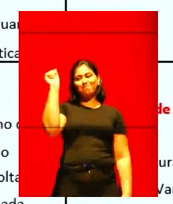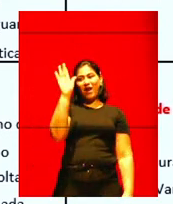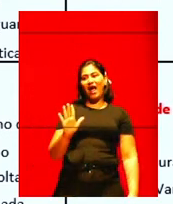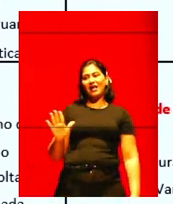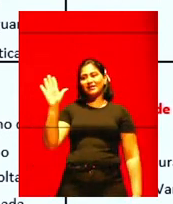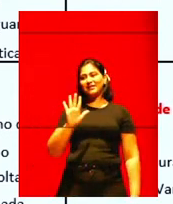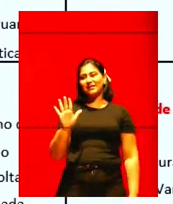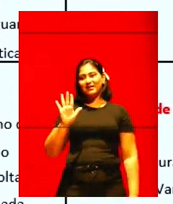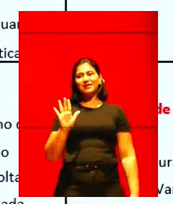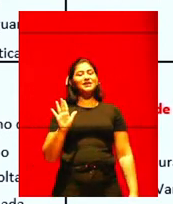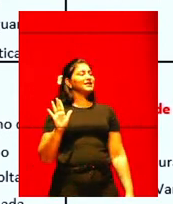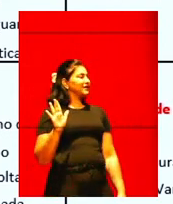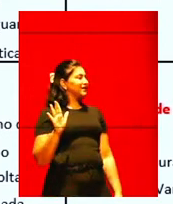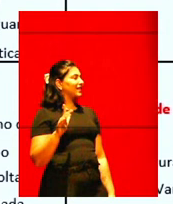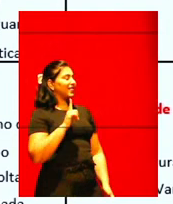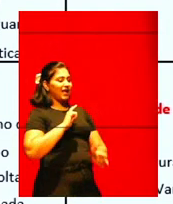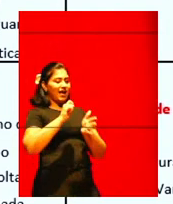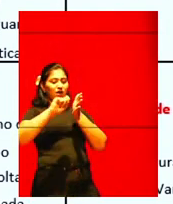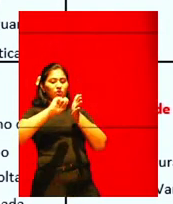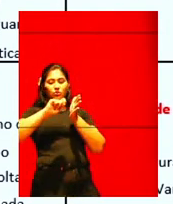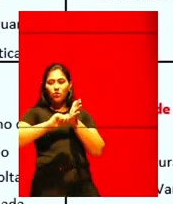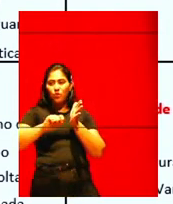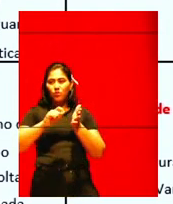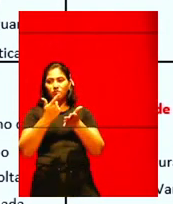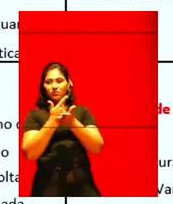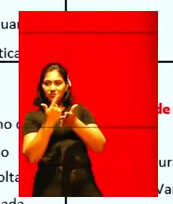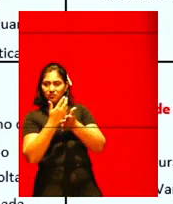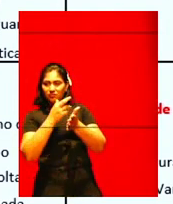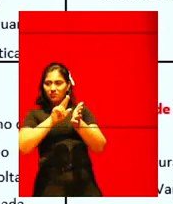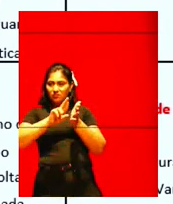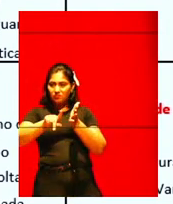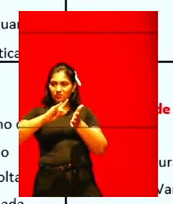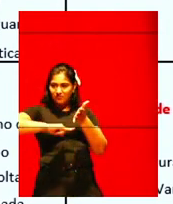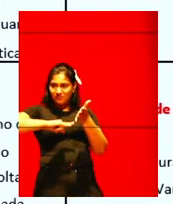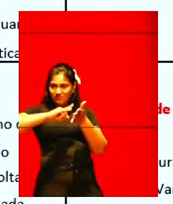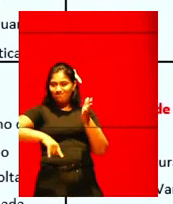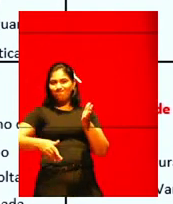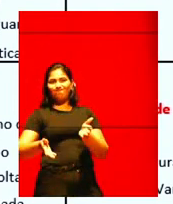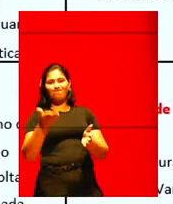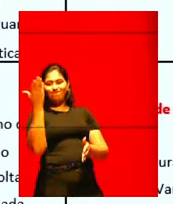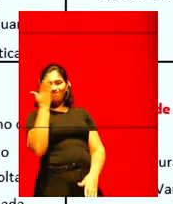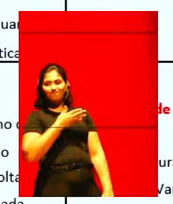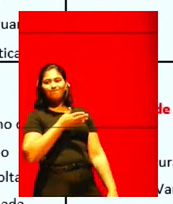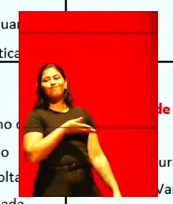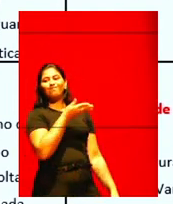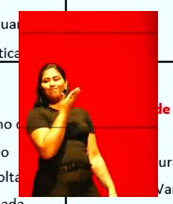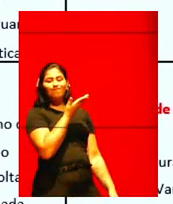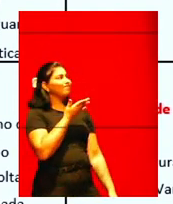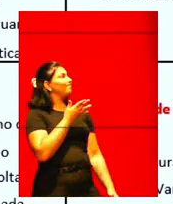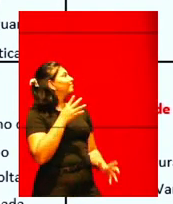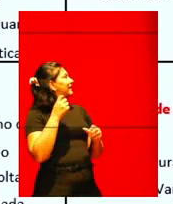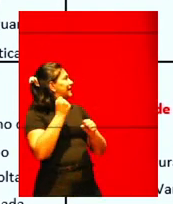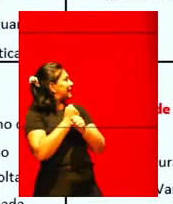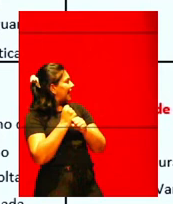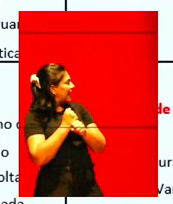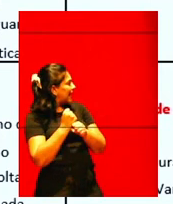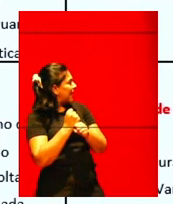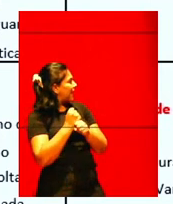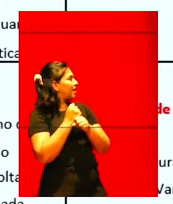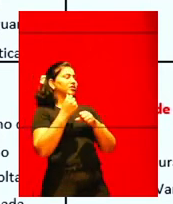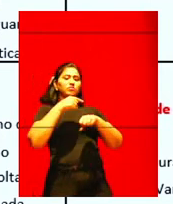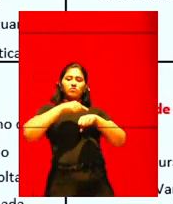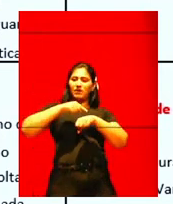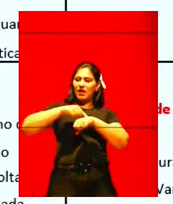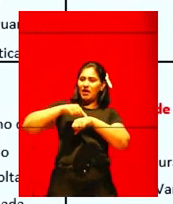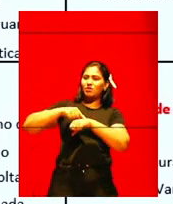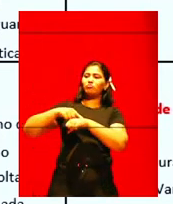brasileira. Autores, obras, momentos, ó, todos estão aqui. Todas as eras. Professor, história e